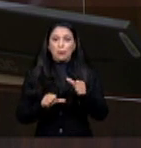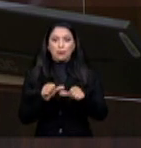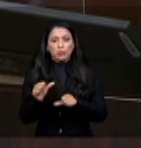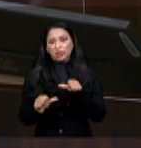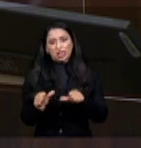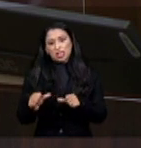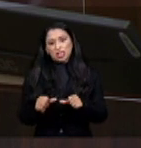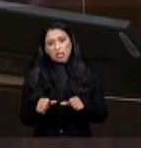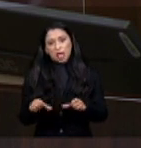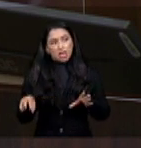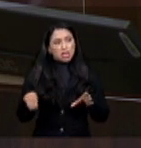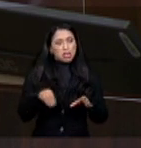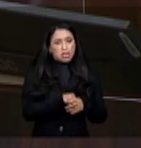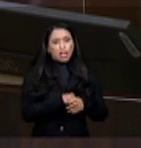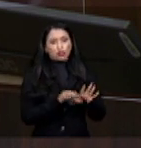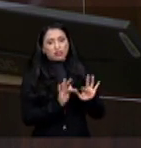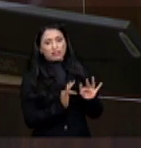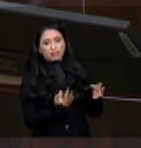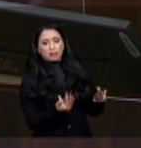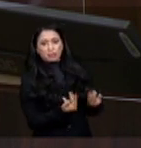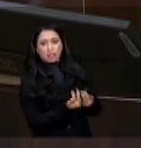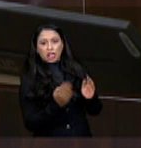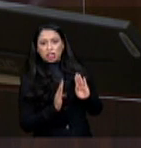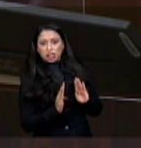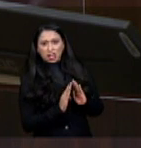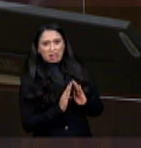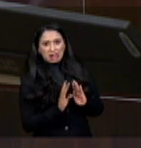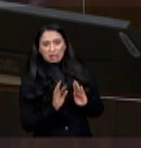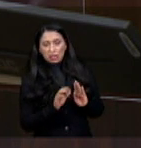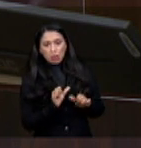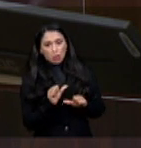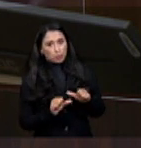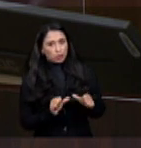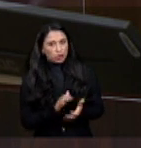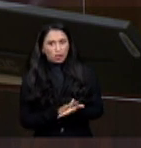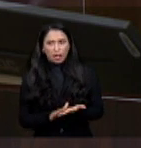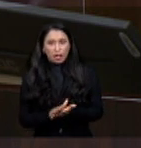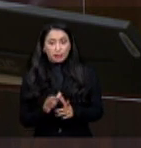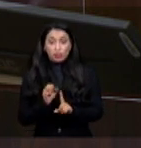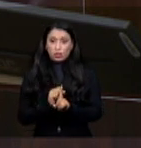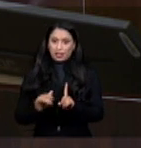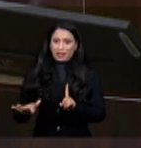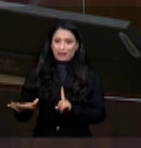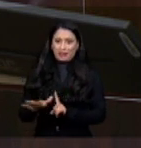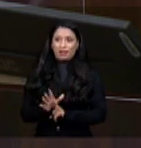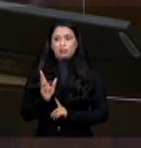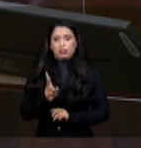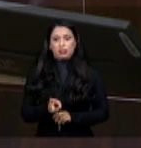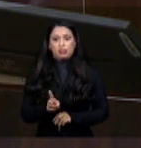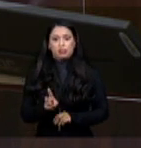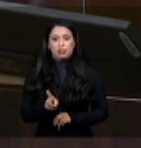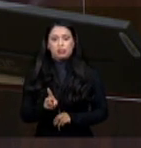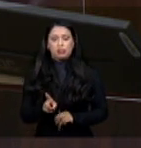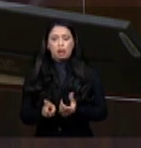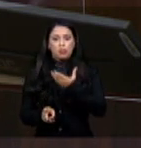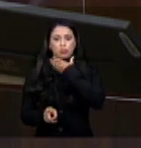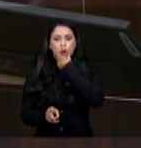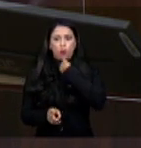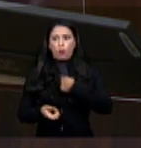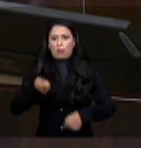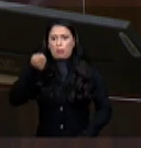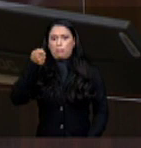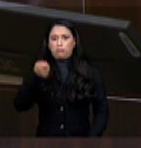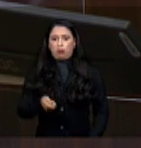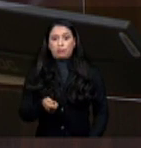familiares e domésticas ainda moldadas sob o signo de uma sociedade patriarcal dentro do